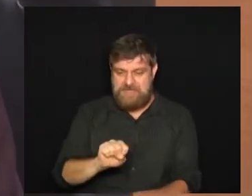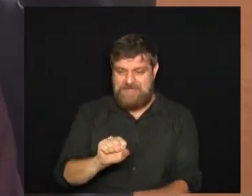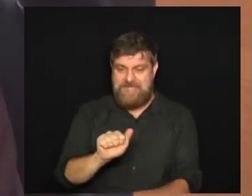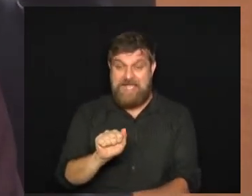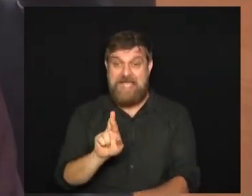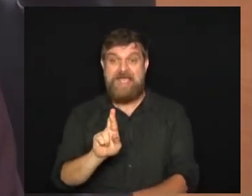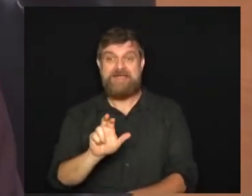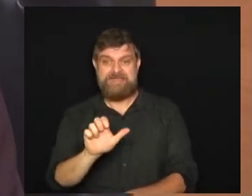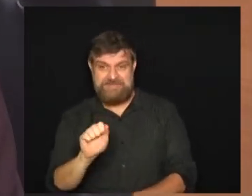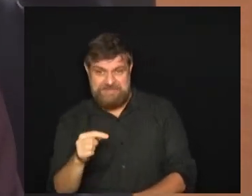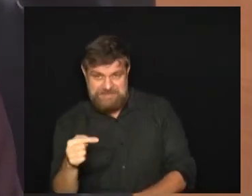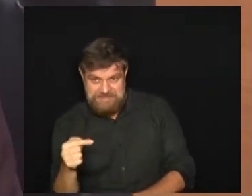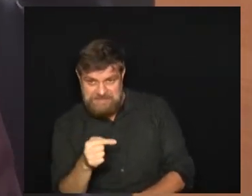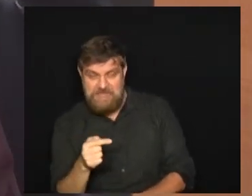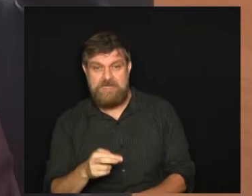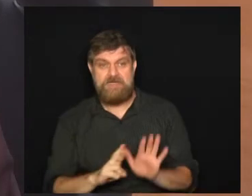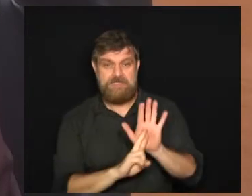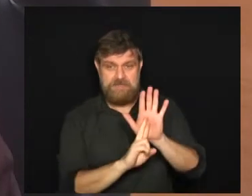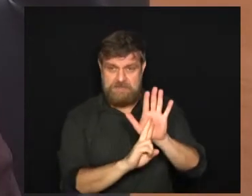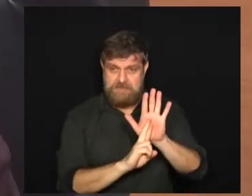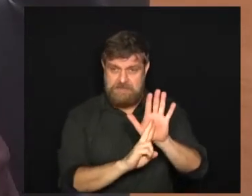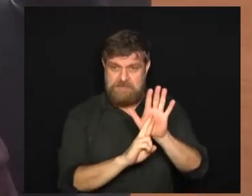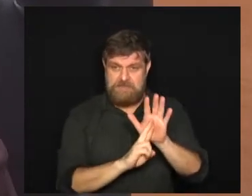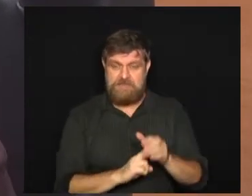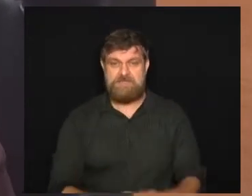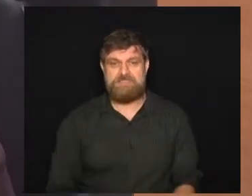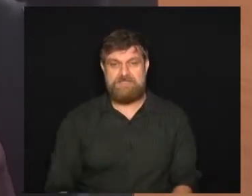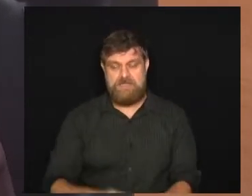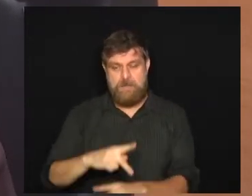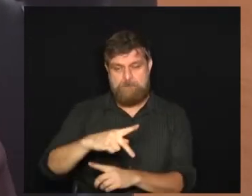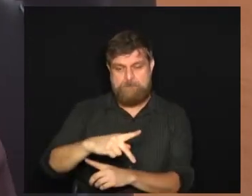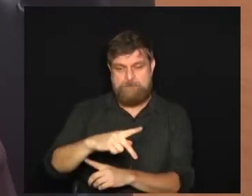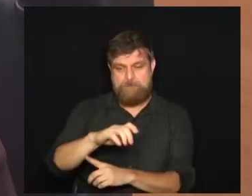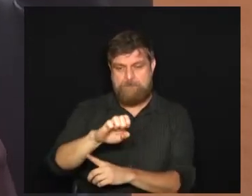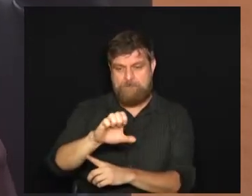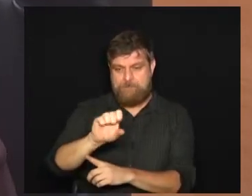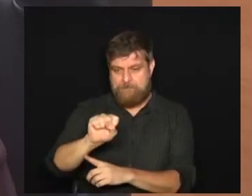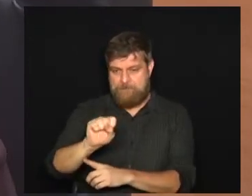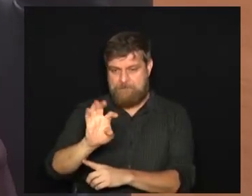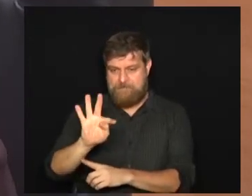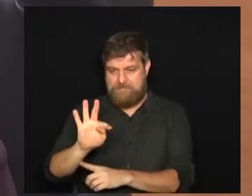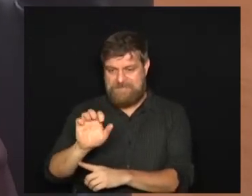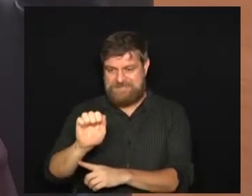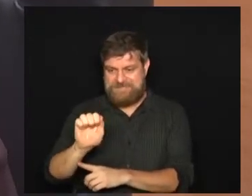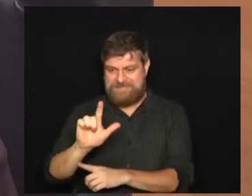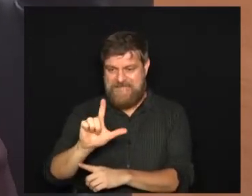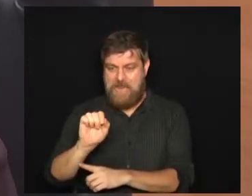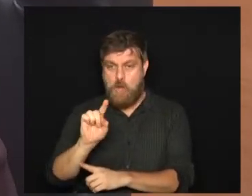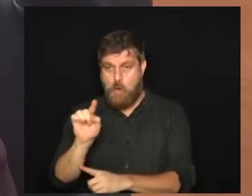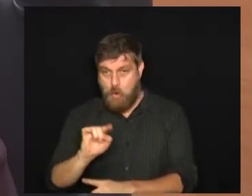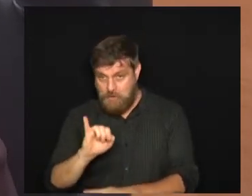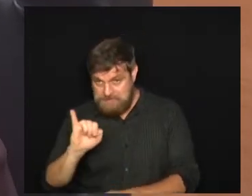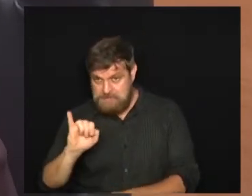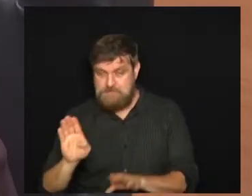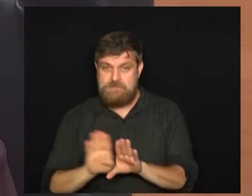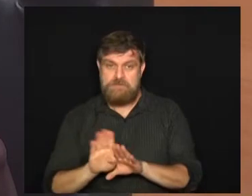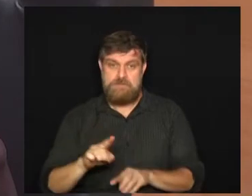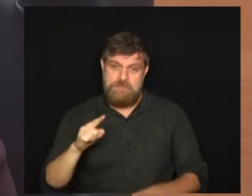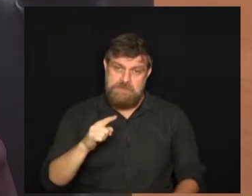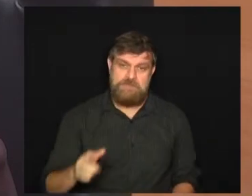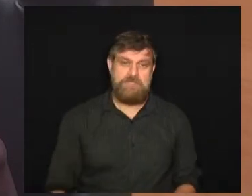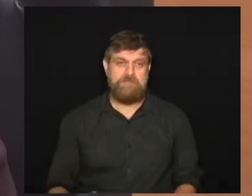conosco, representando a Pestalozzi de Campinas, o Andrei Marcondes também representando o